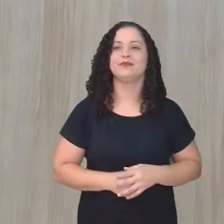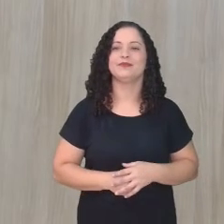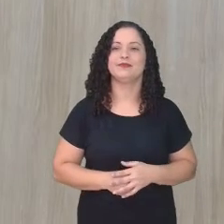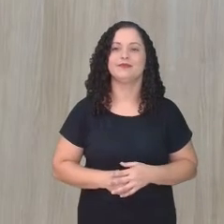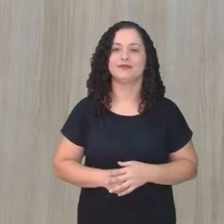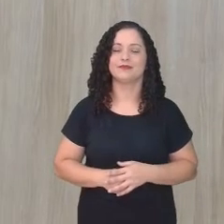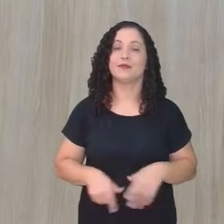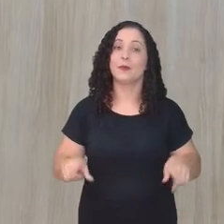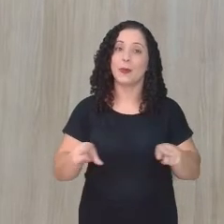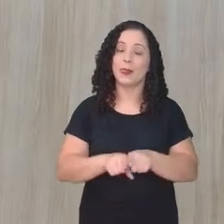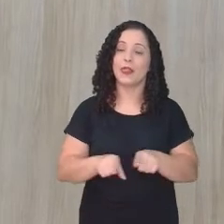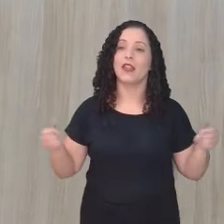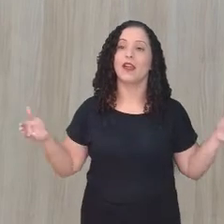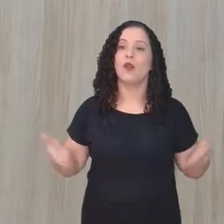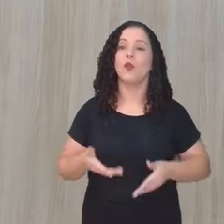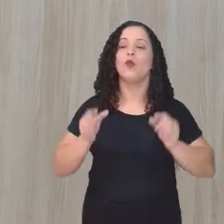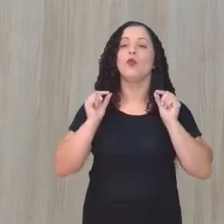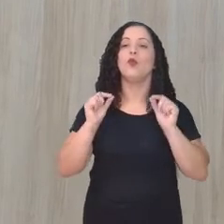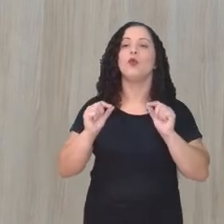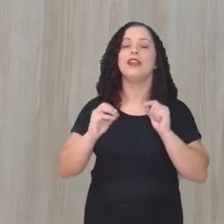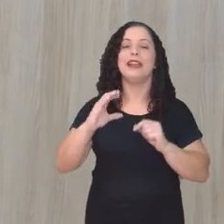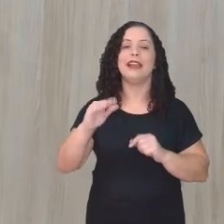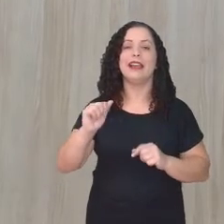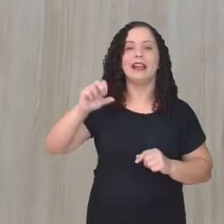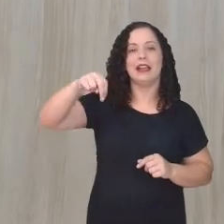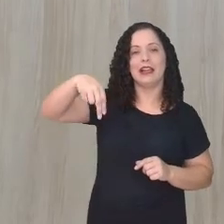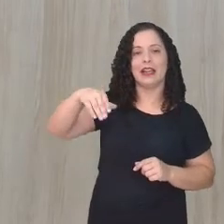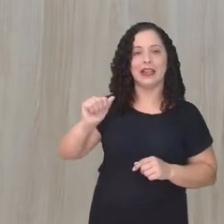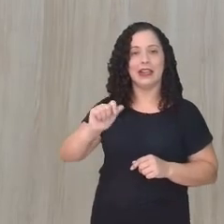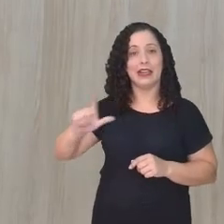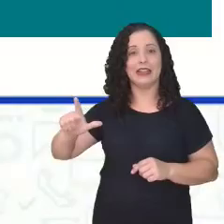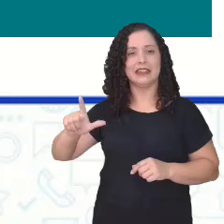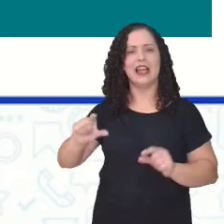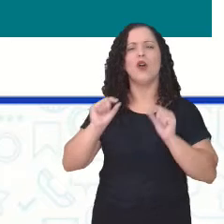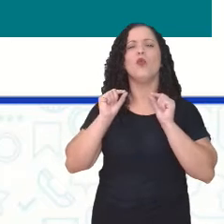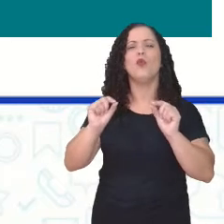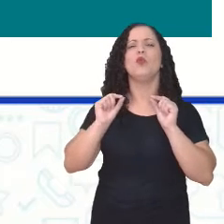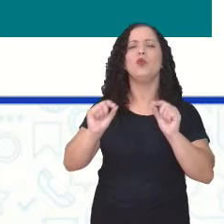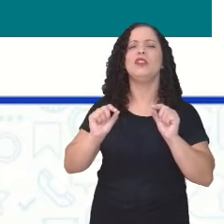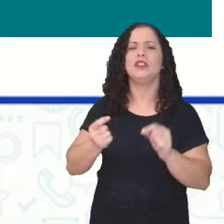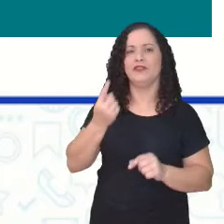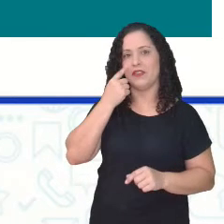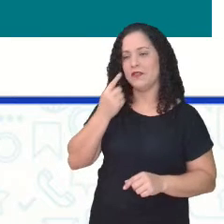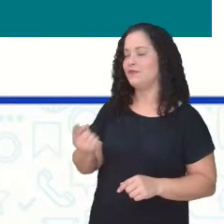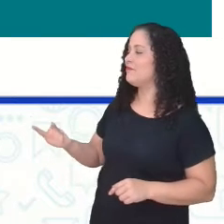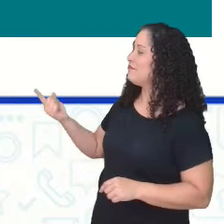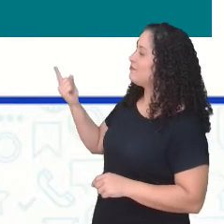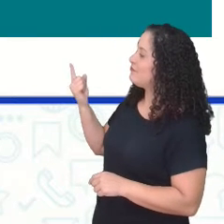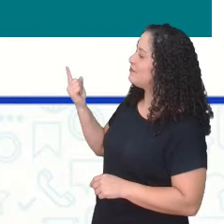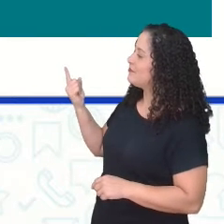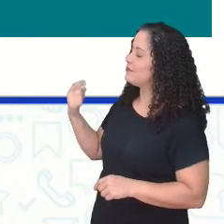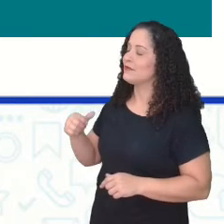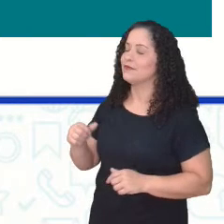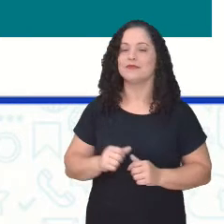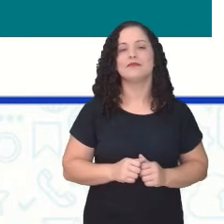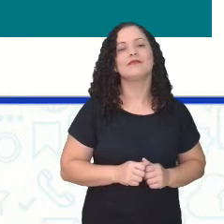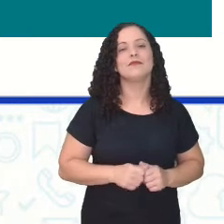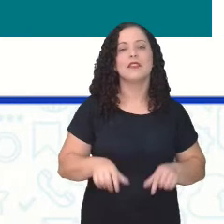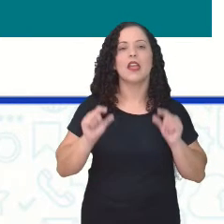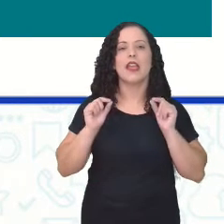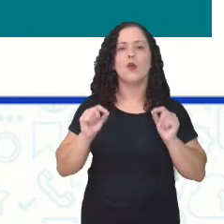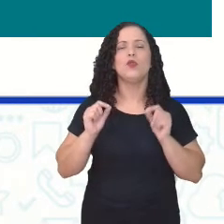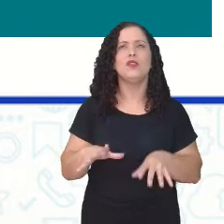Então, o canal, não é? O canal é o meio físico que conduz a mensagem, não é? O